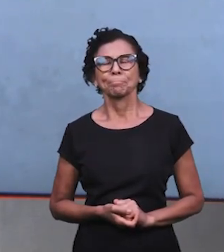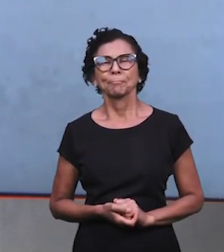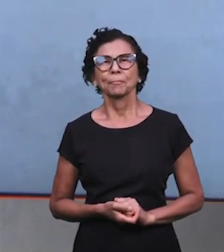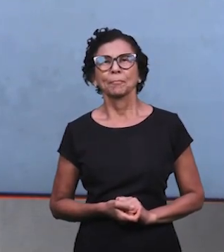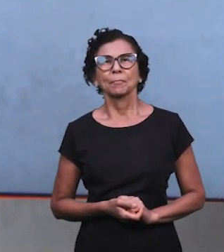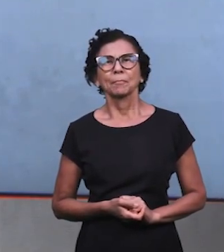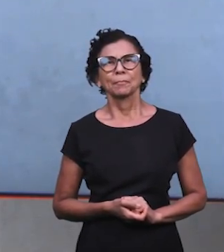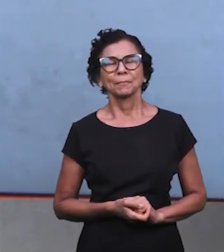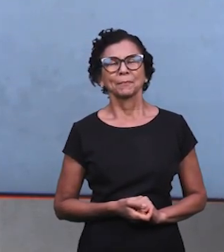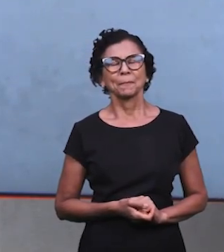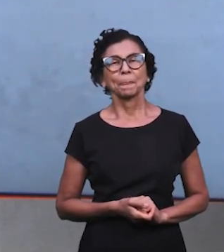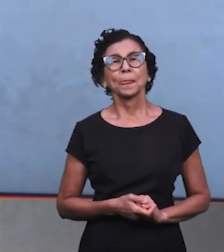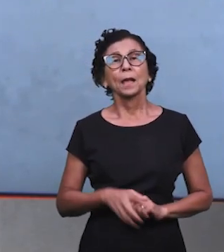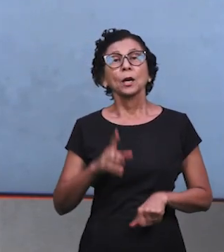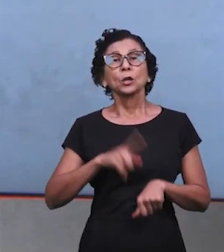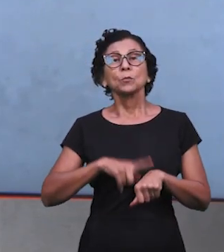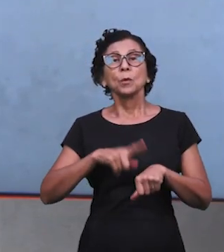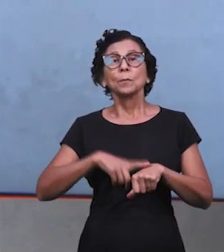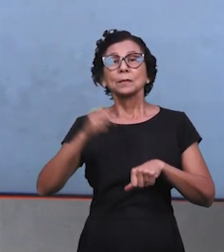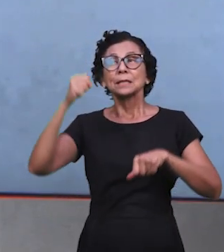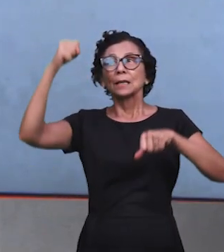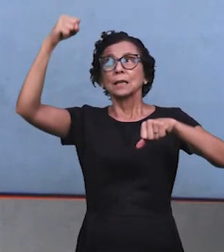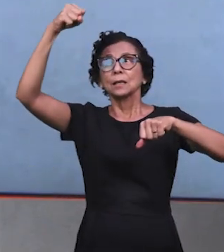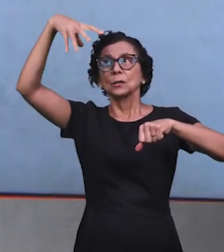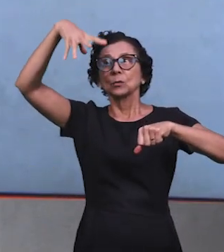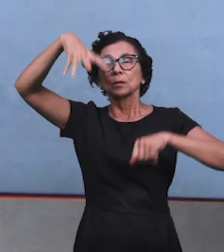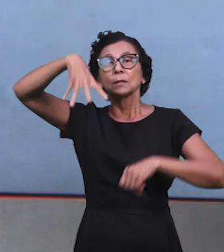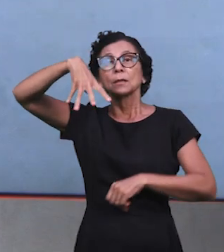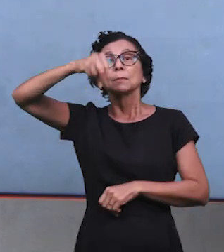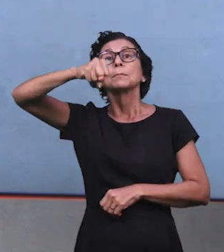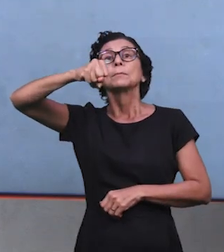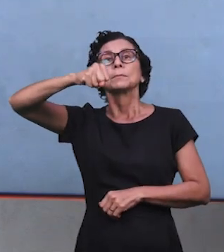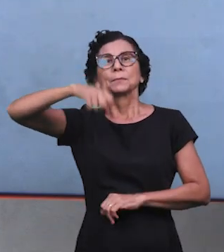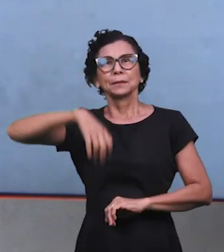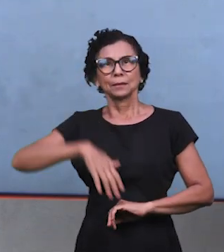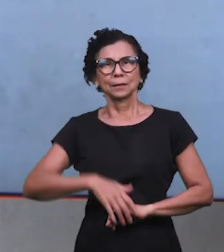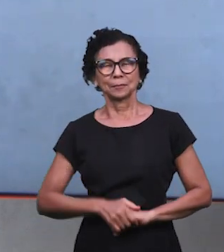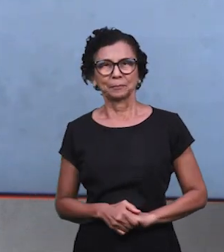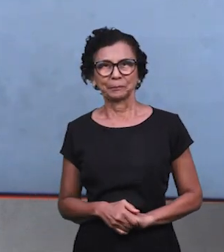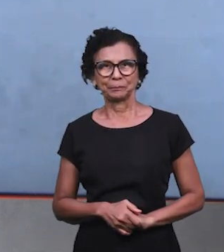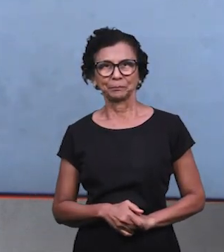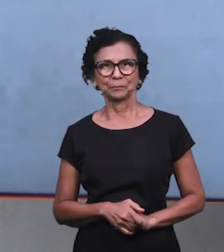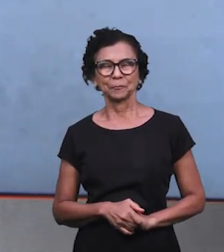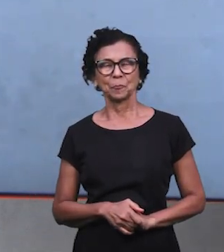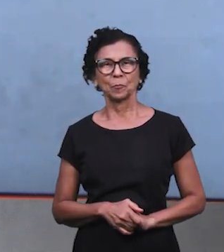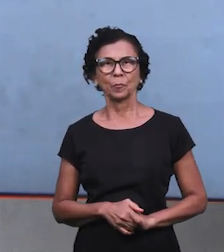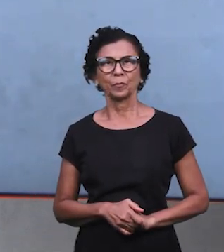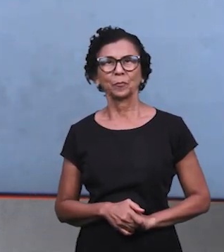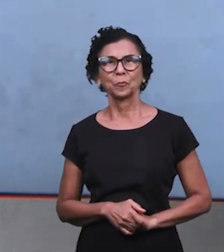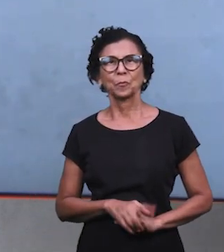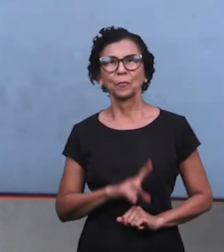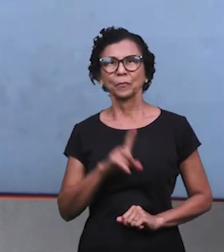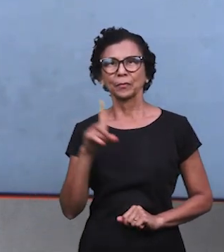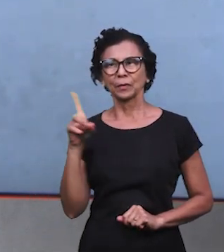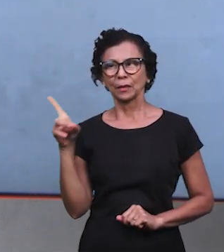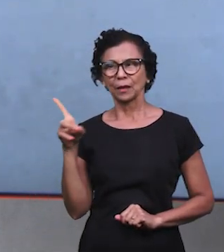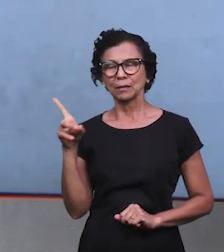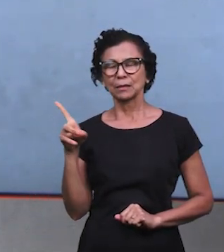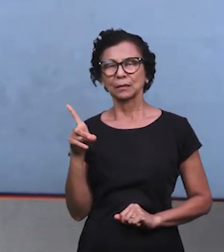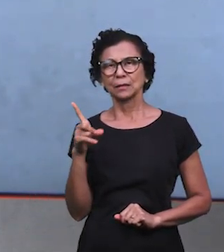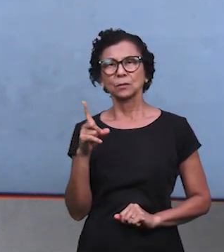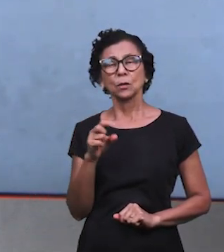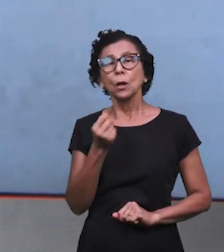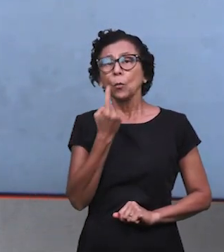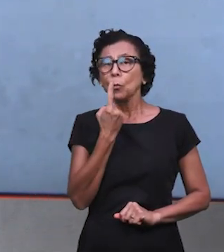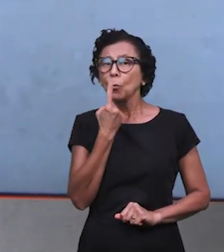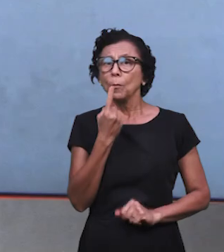dar um exemplo com essa aqui, ó. Como que a gente ficaria se nós tivéssemos só com essa candeia aqui e não tivéssemos mais